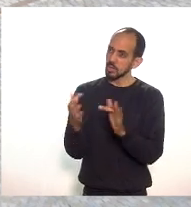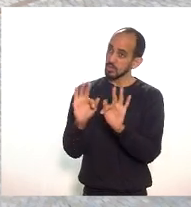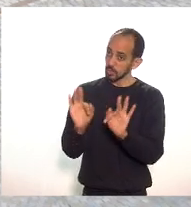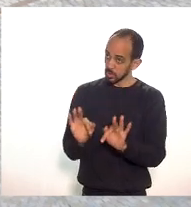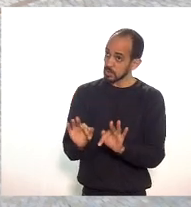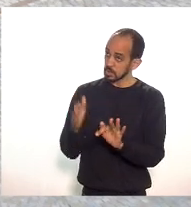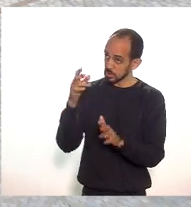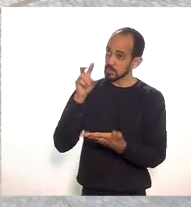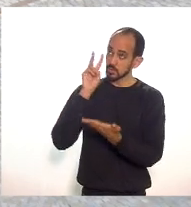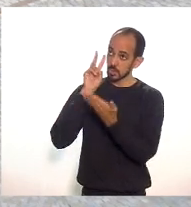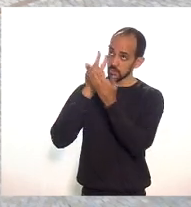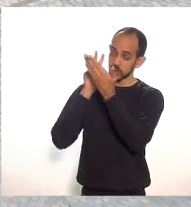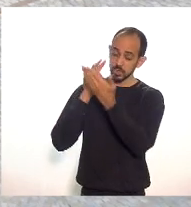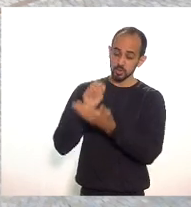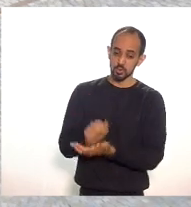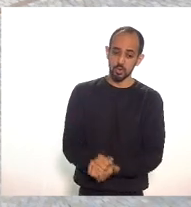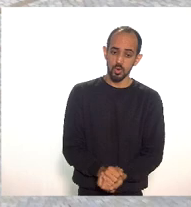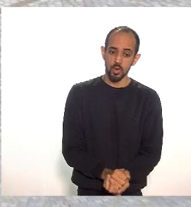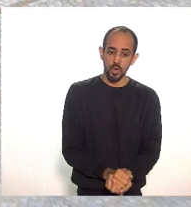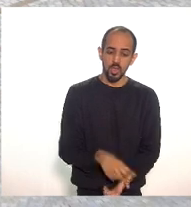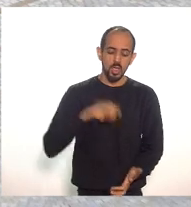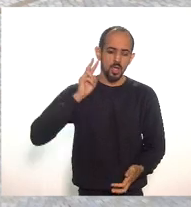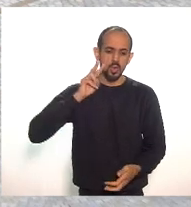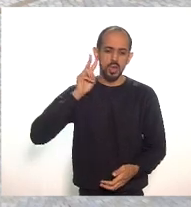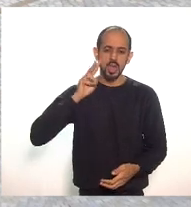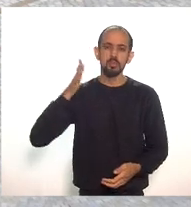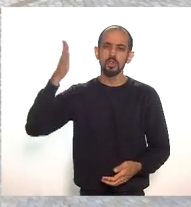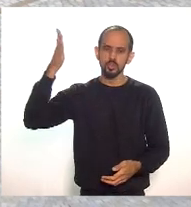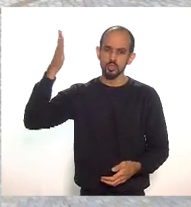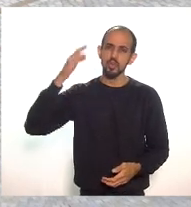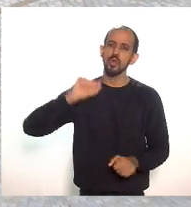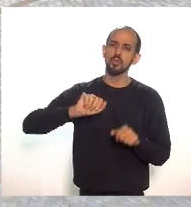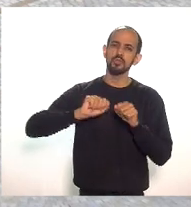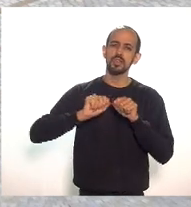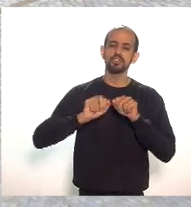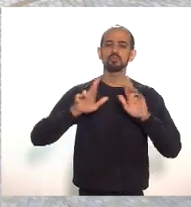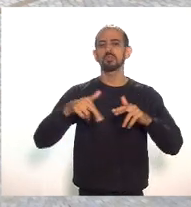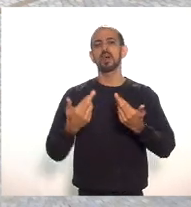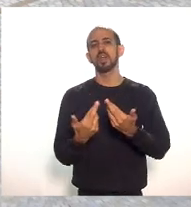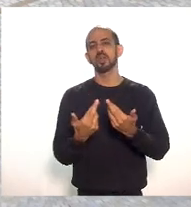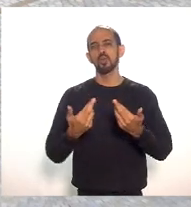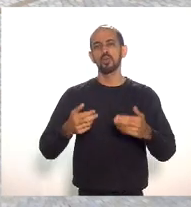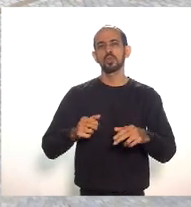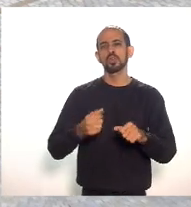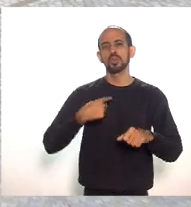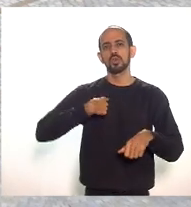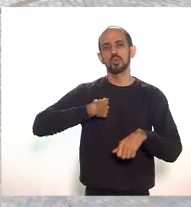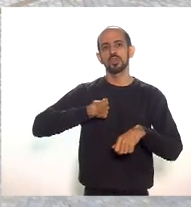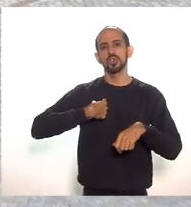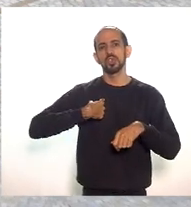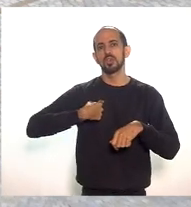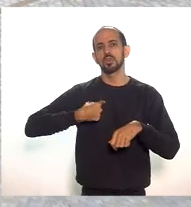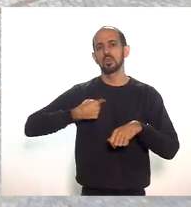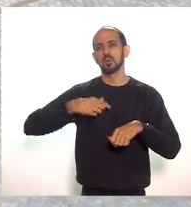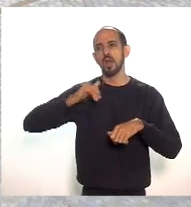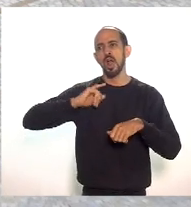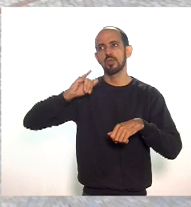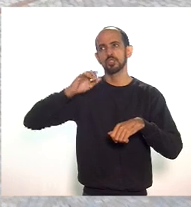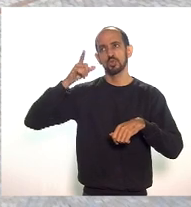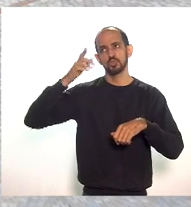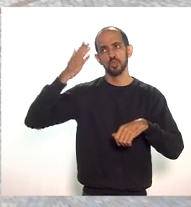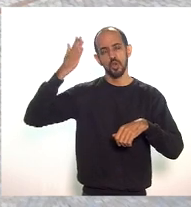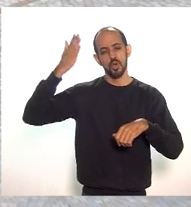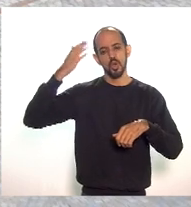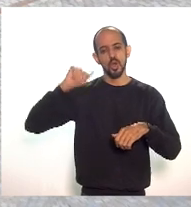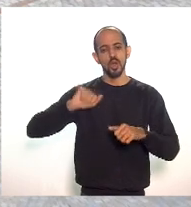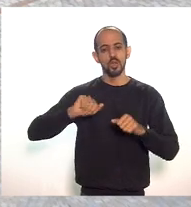na segunda-feira Eu me recordo que o senhor intermediou a reunião que eu solicitei o senhor compreendendo a